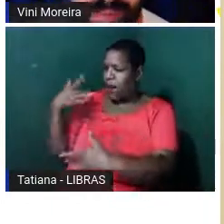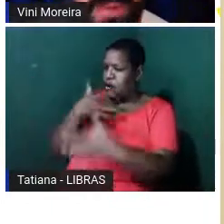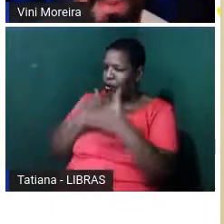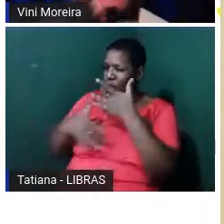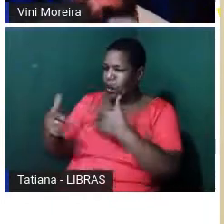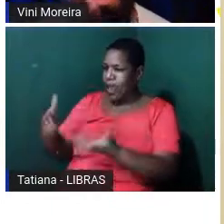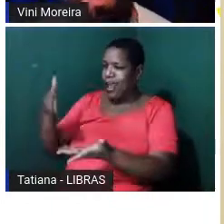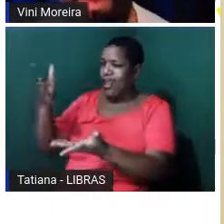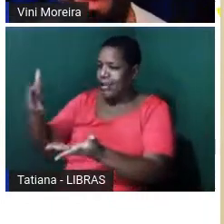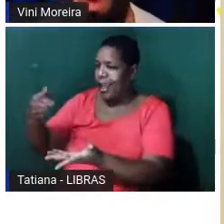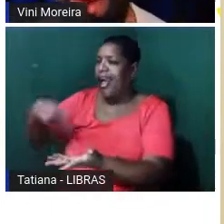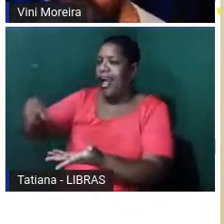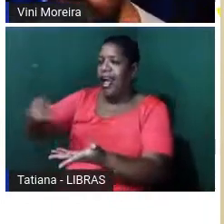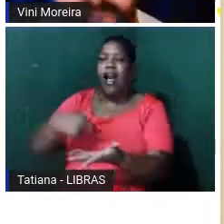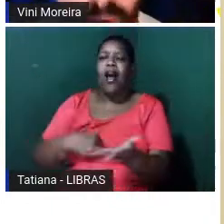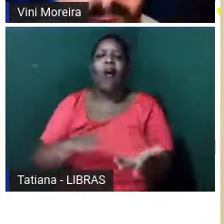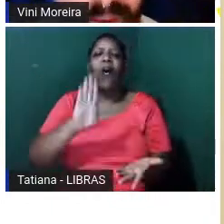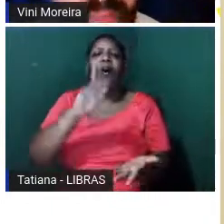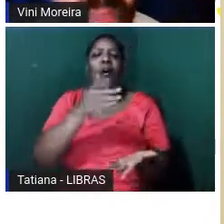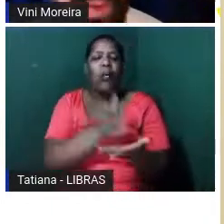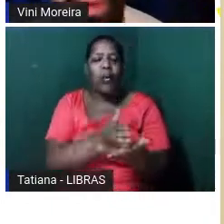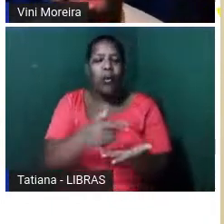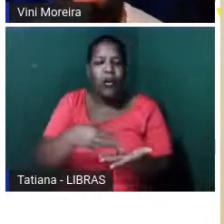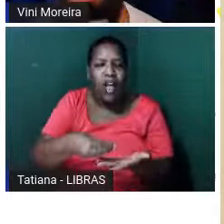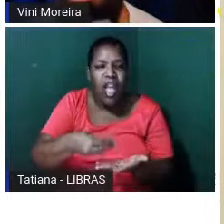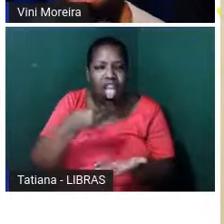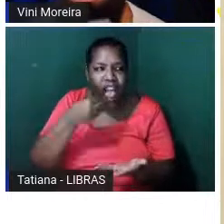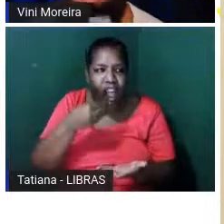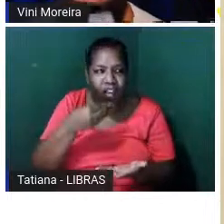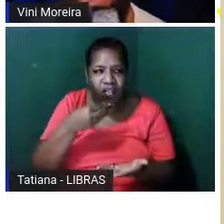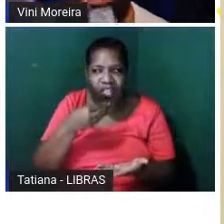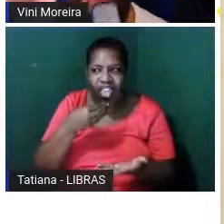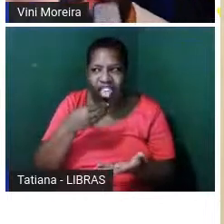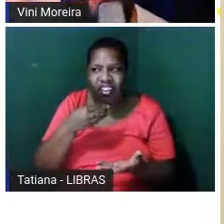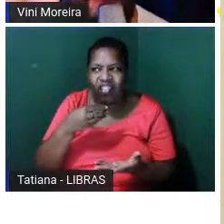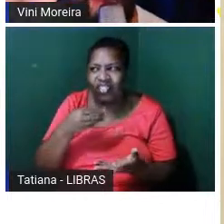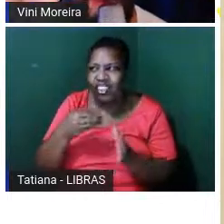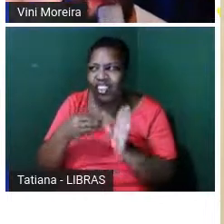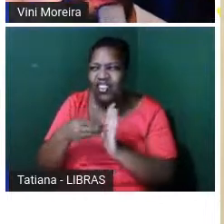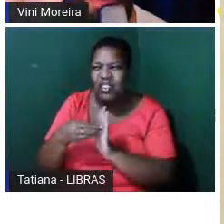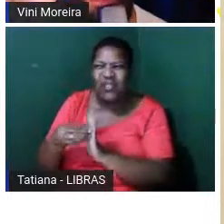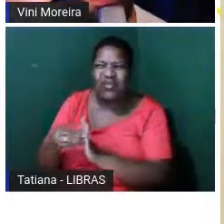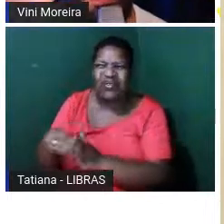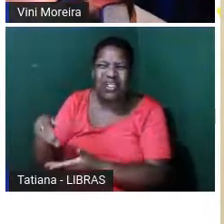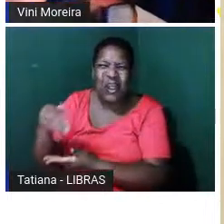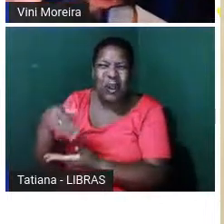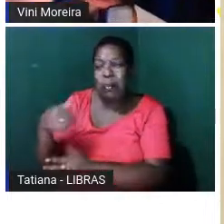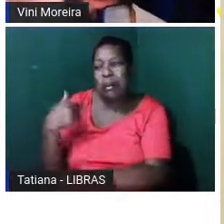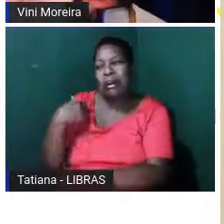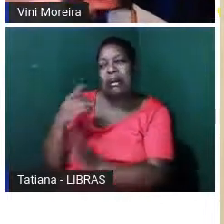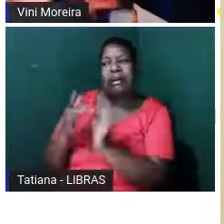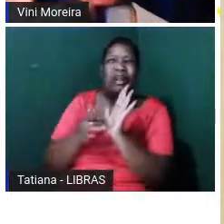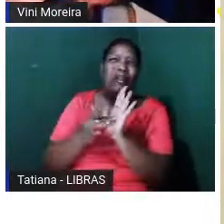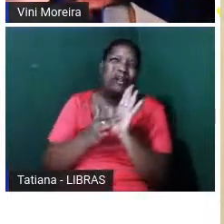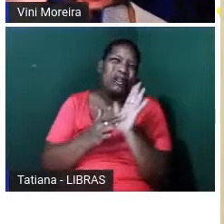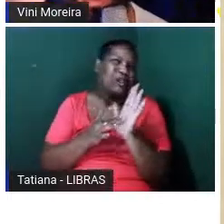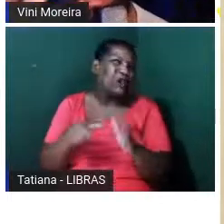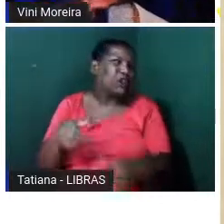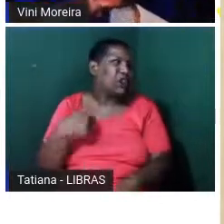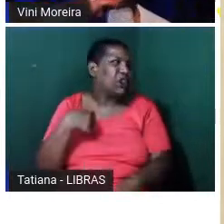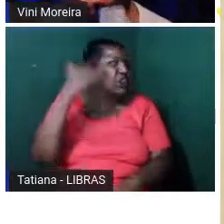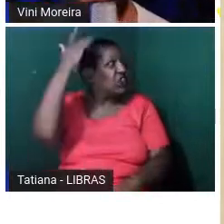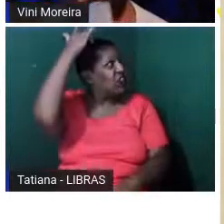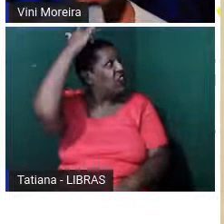deliciosa do mundo que se o bolo for ruim seu bolo é ruim para todo mundo que vou comer a cobertura é só aquele finalzinho ali da mordida Só